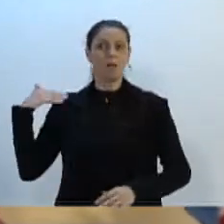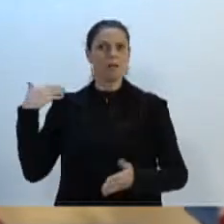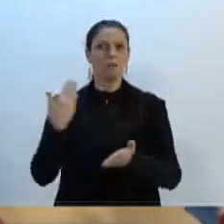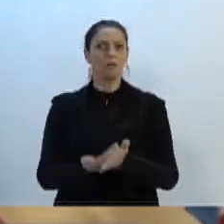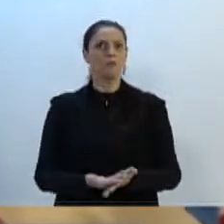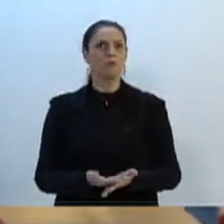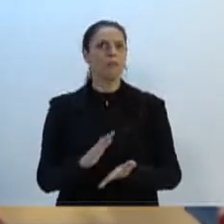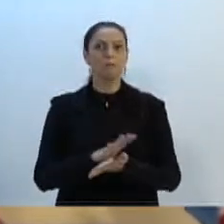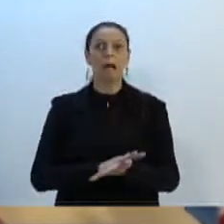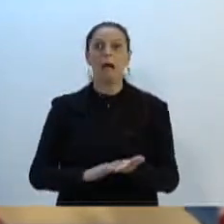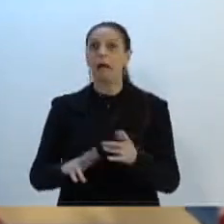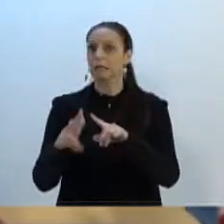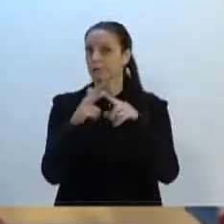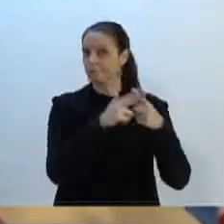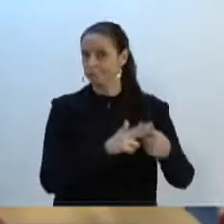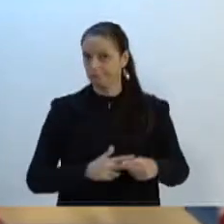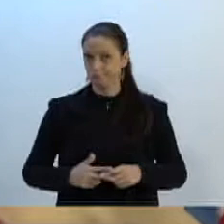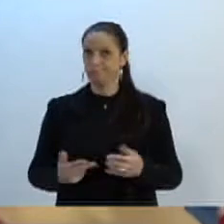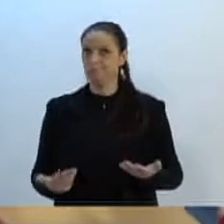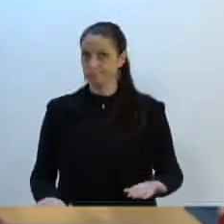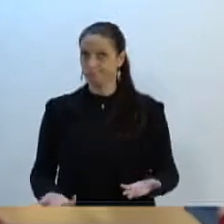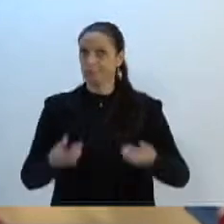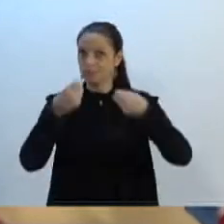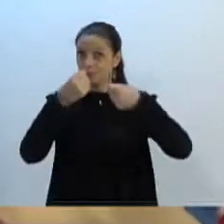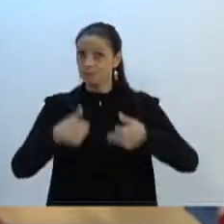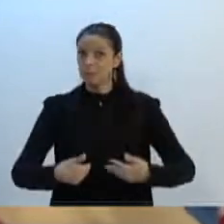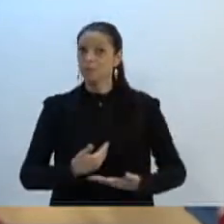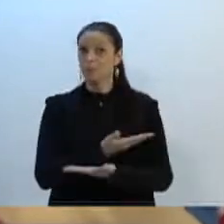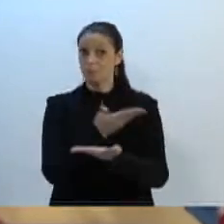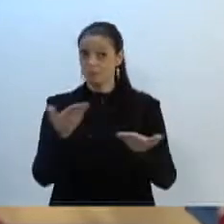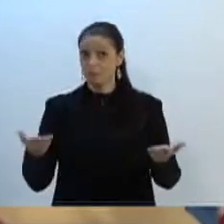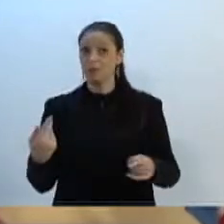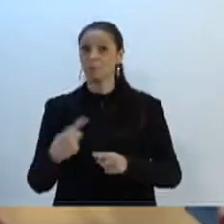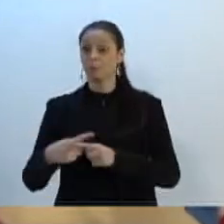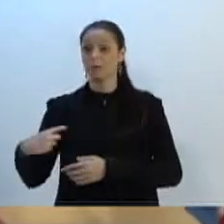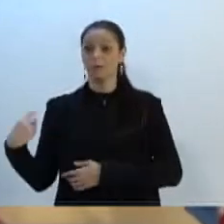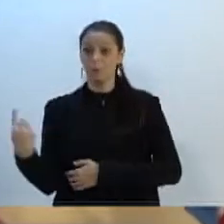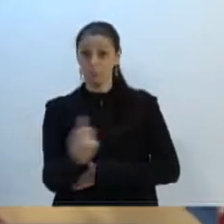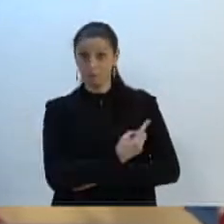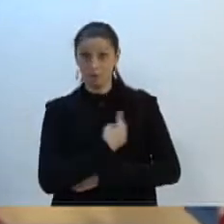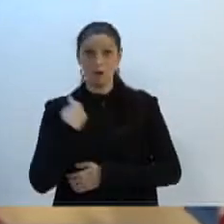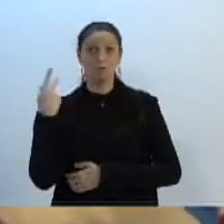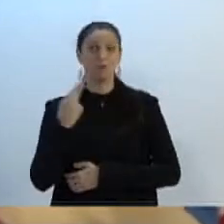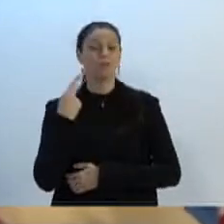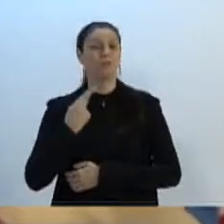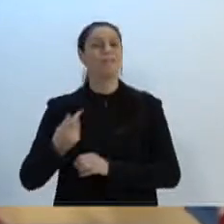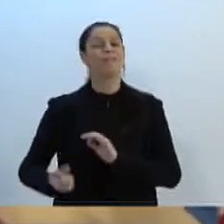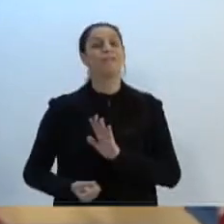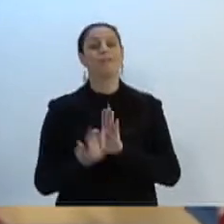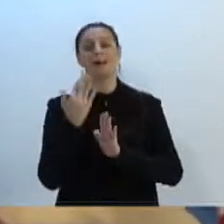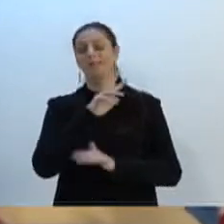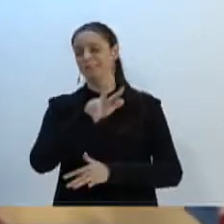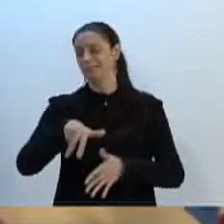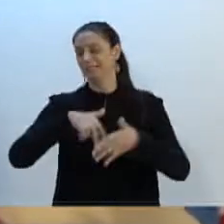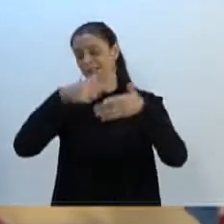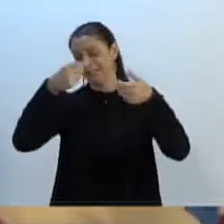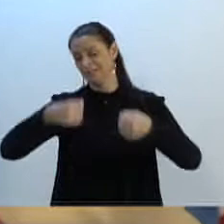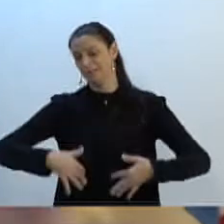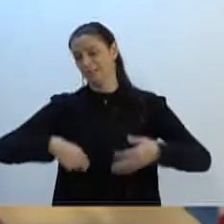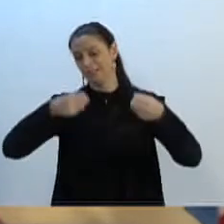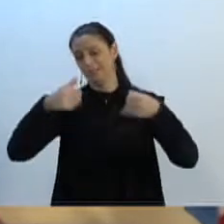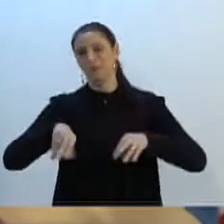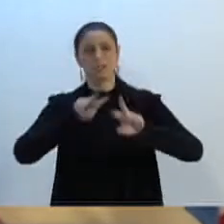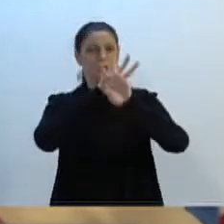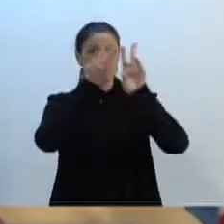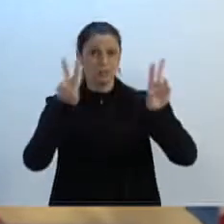aeroporto. E aqui, senhores vereadores, falo isso porque nós, vereadores, falamos muito isso aqui na tribuna. Muito, muito. E aqui não